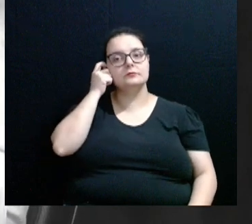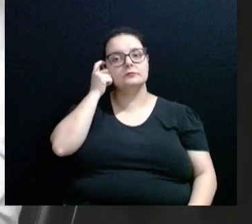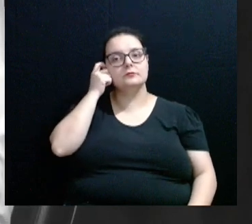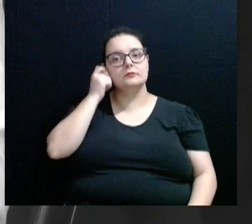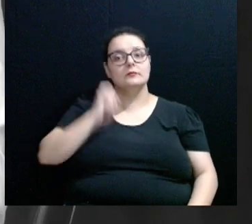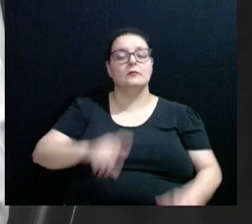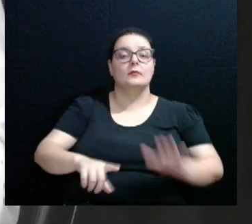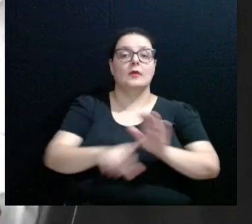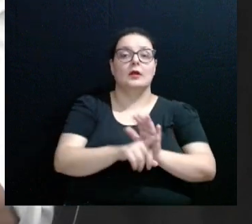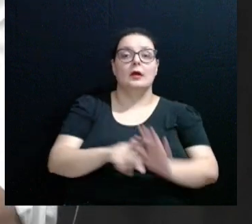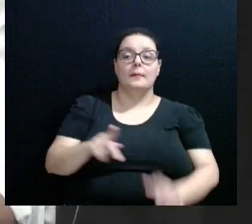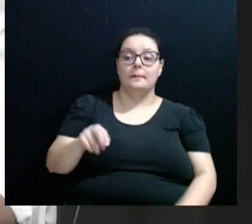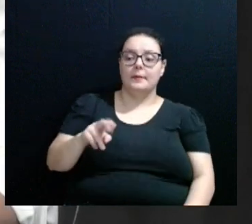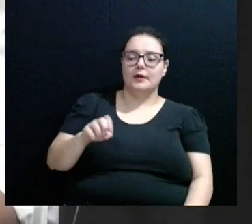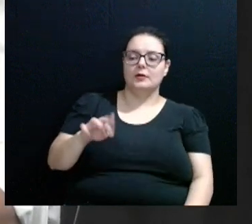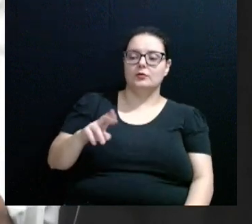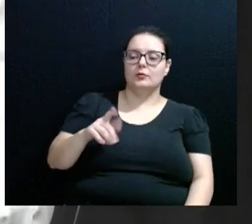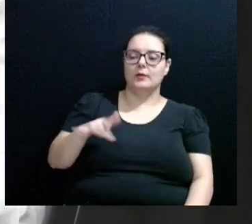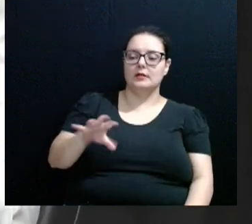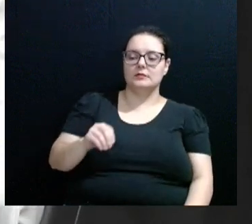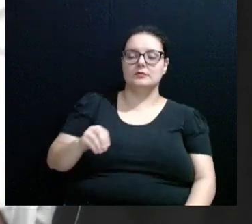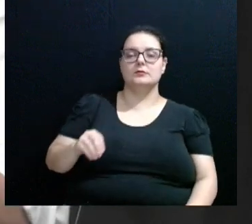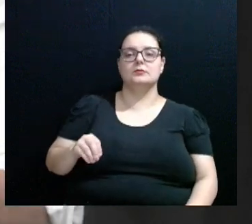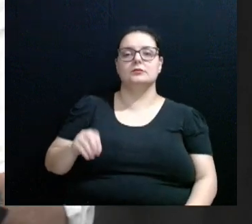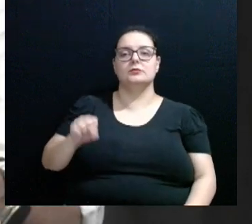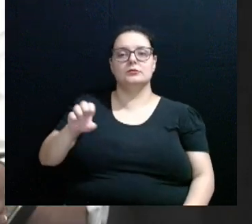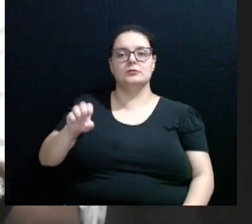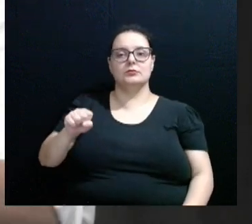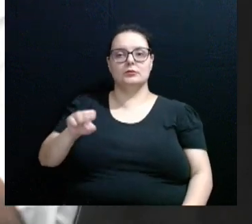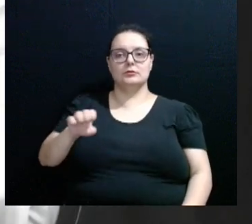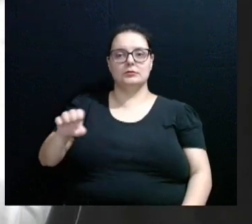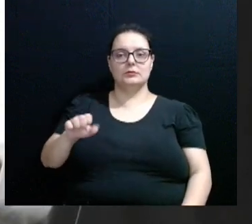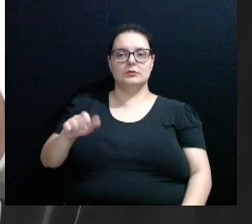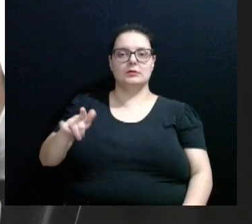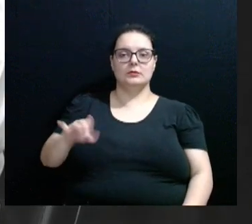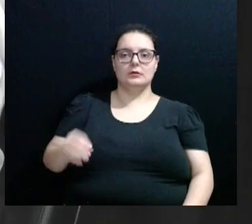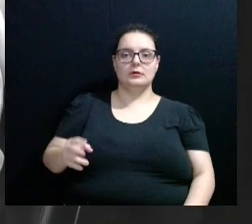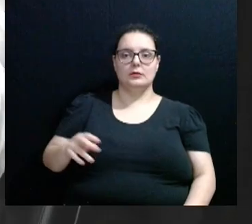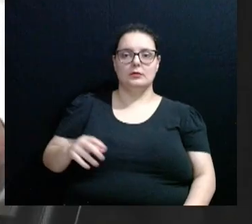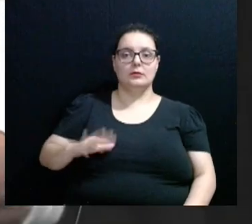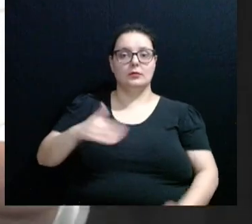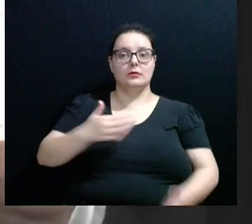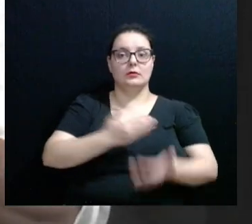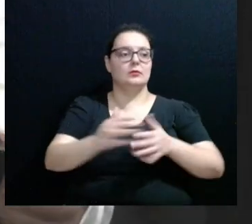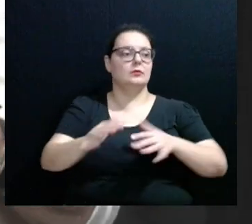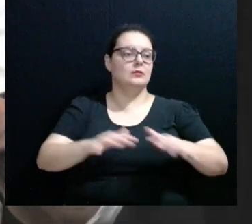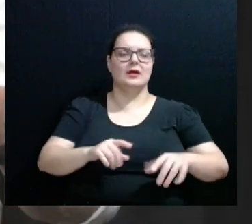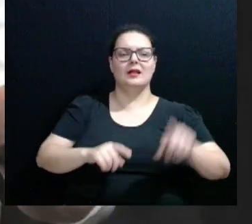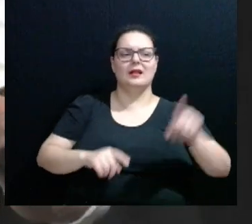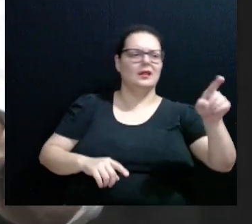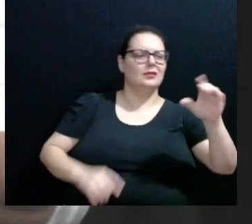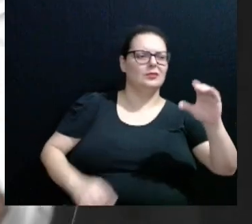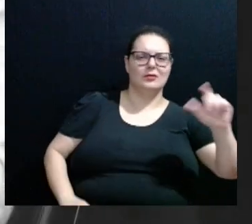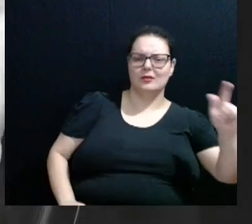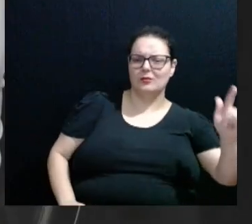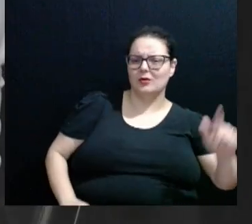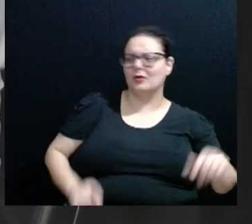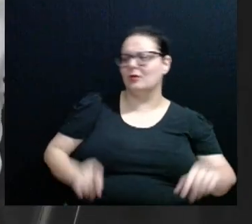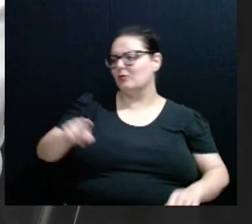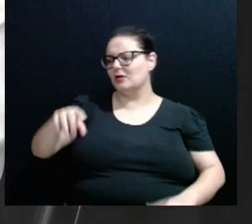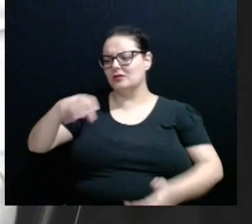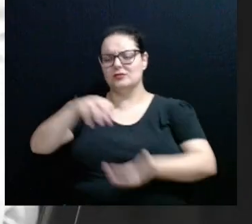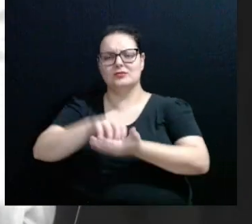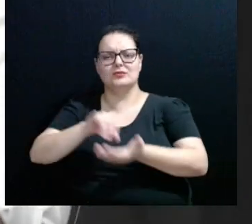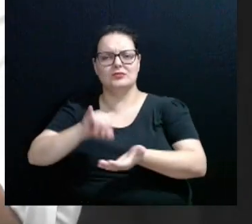sossego. Hora que eu comecei a movimentar, eu vi que a cidade toda tinha gente, não, lá no Campo Grande, o pessoal do centro,